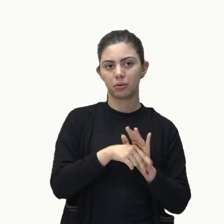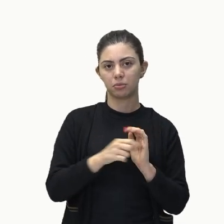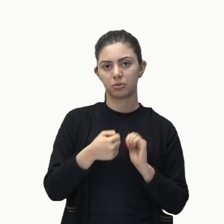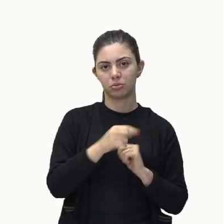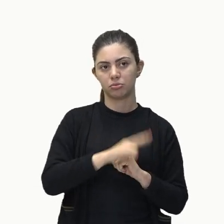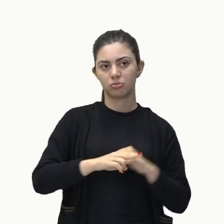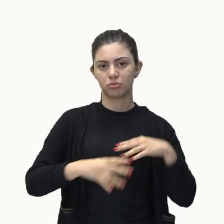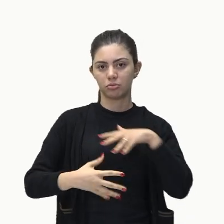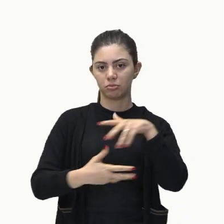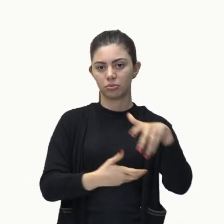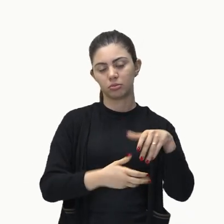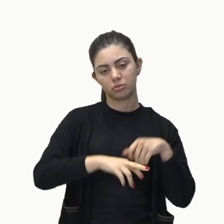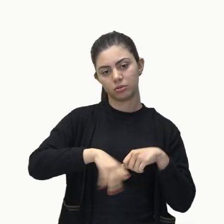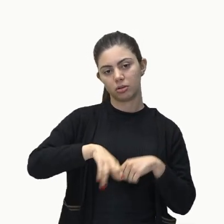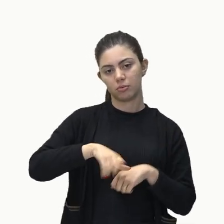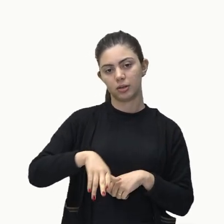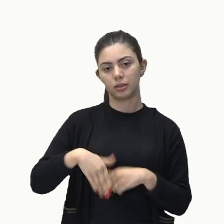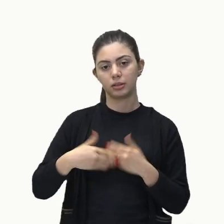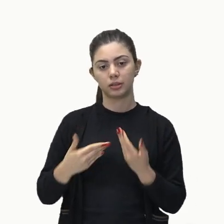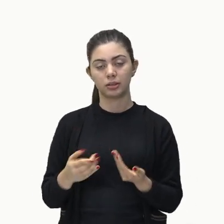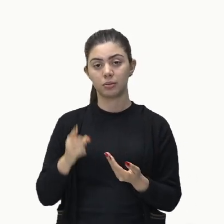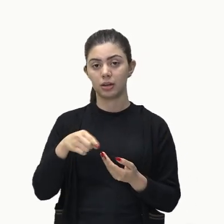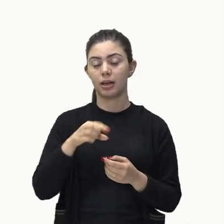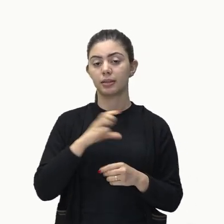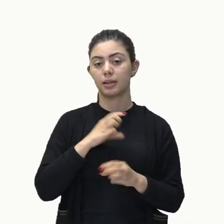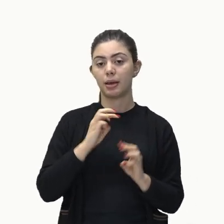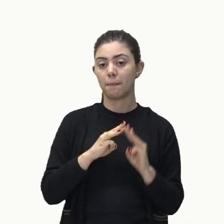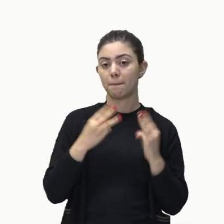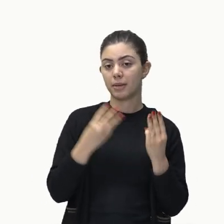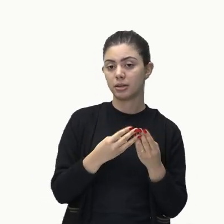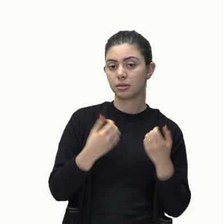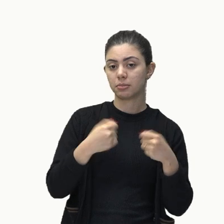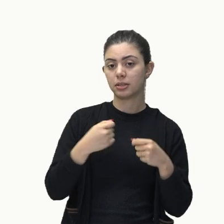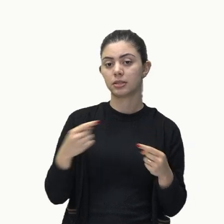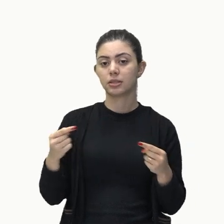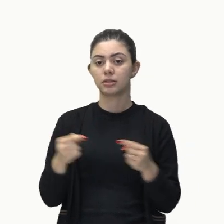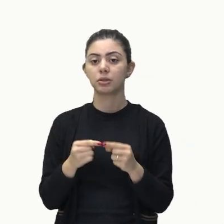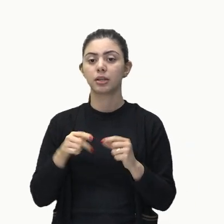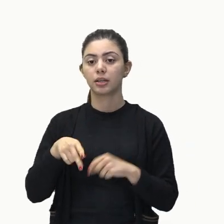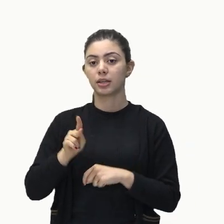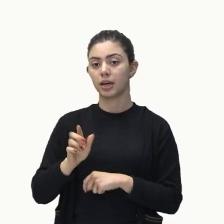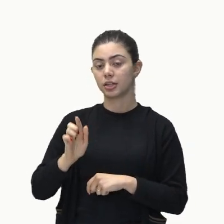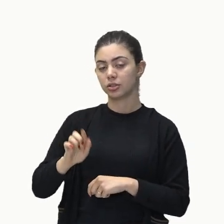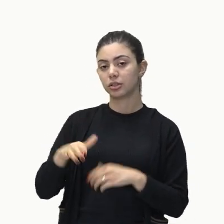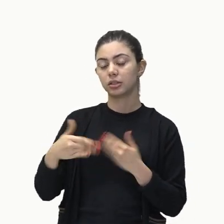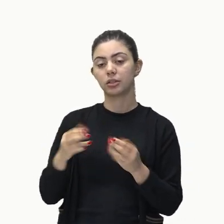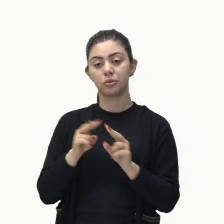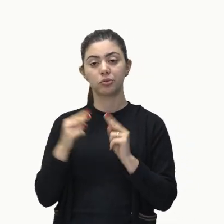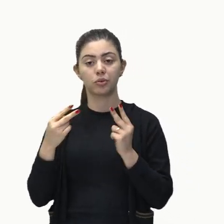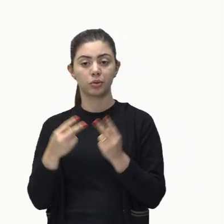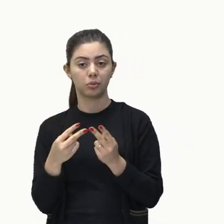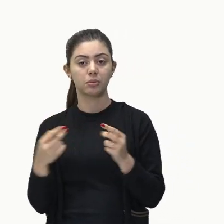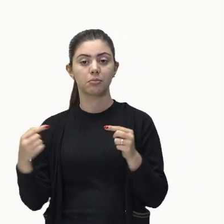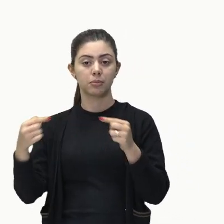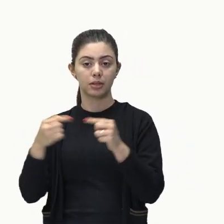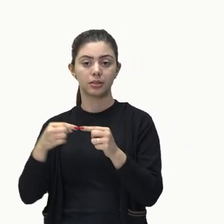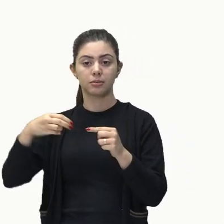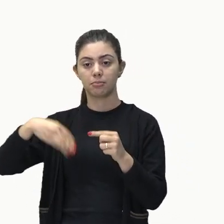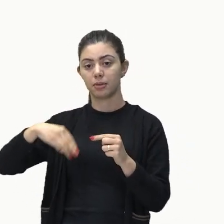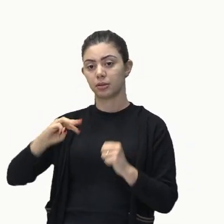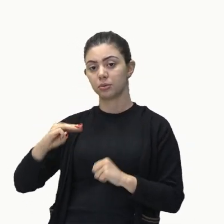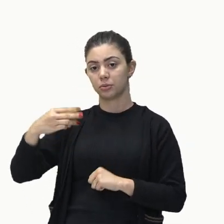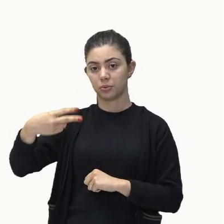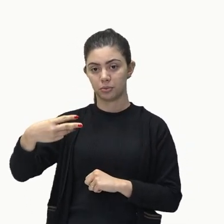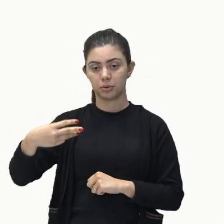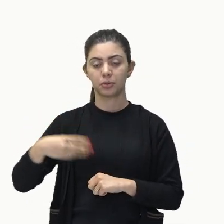né? Para a massa, a unidade tem que ser o quilograma. Para o volume, a unidade tem que ser o metro